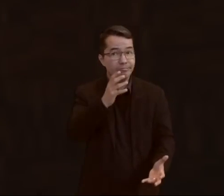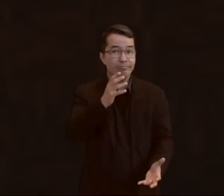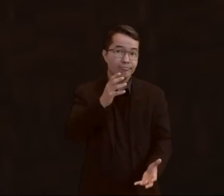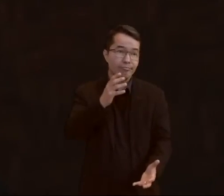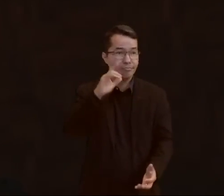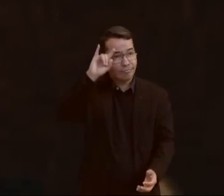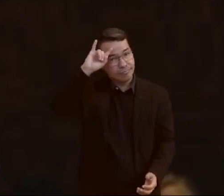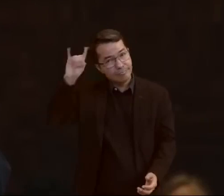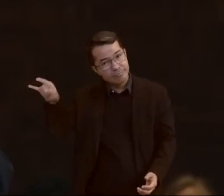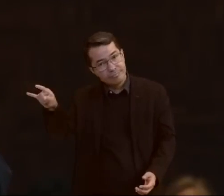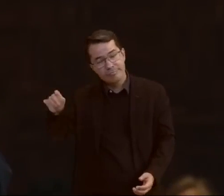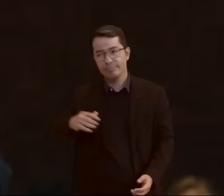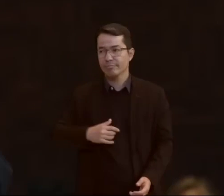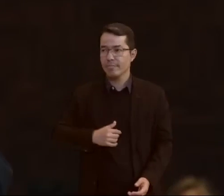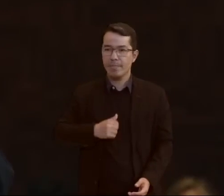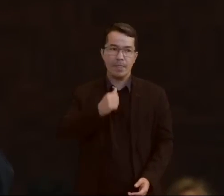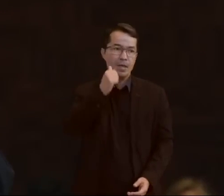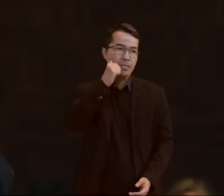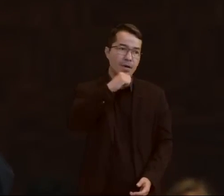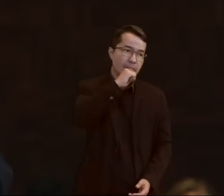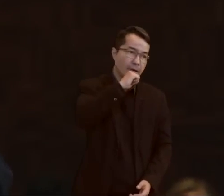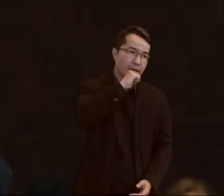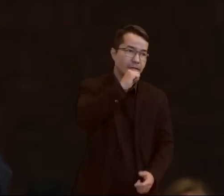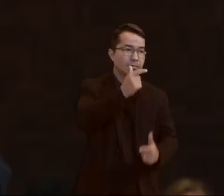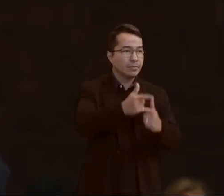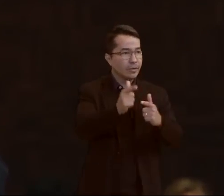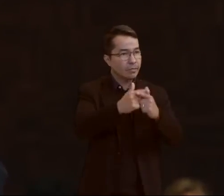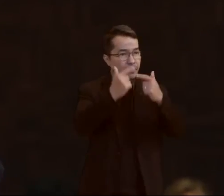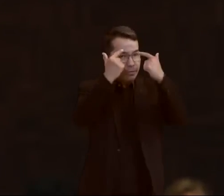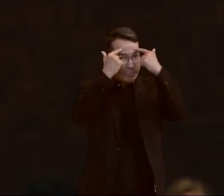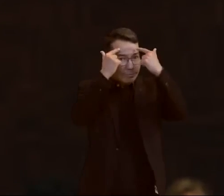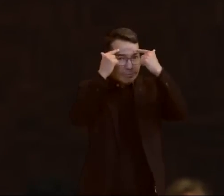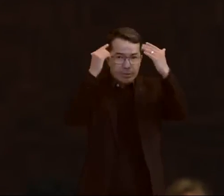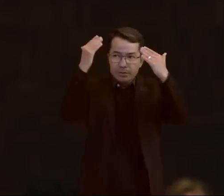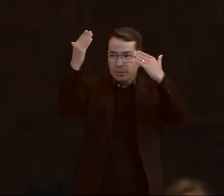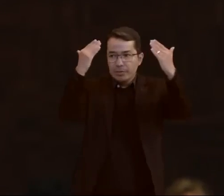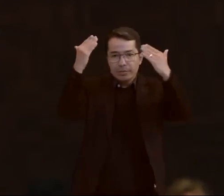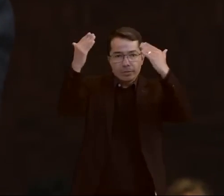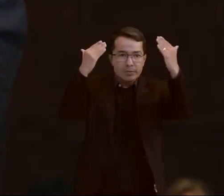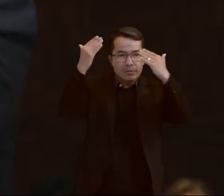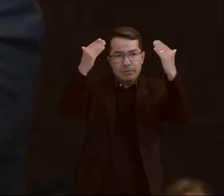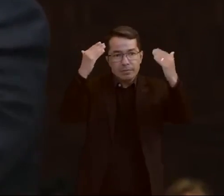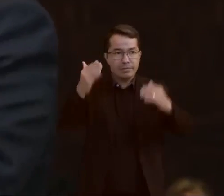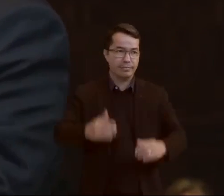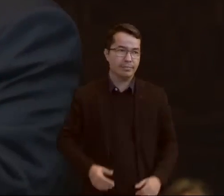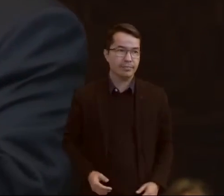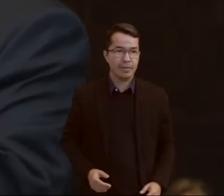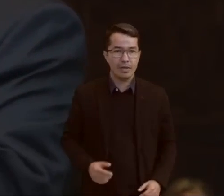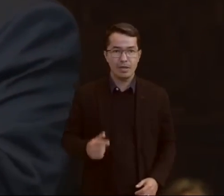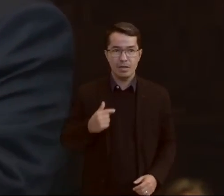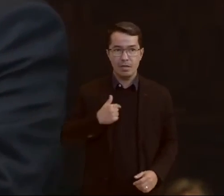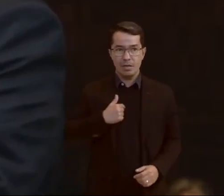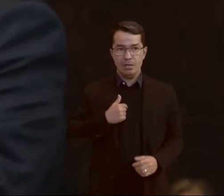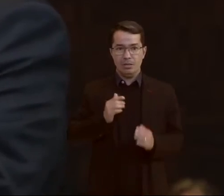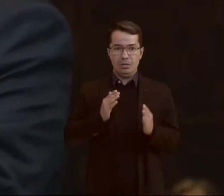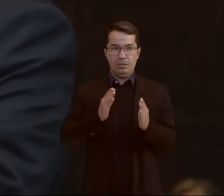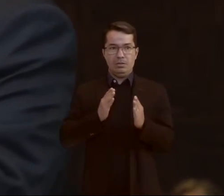com uma doença psiquiátrica severa. Durante muitos anos eu tinha um pensamento